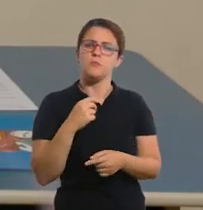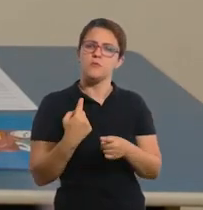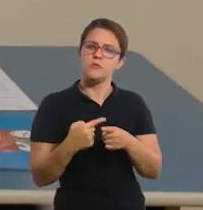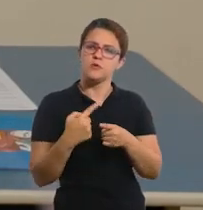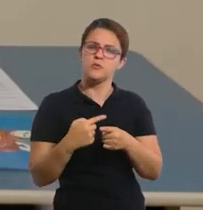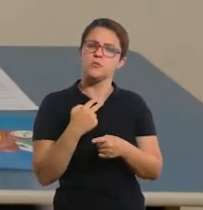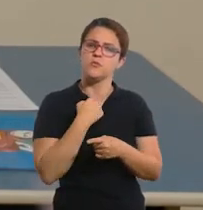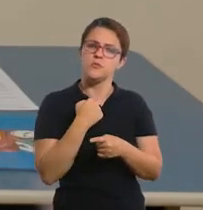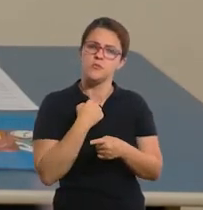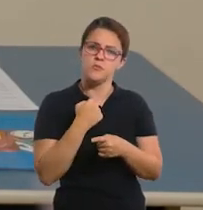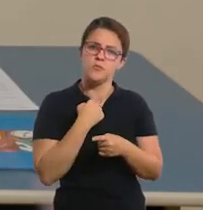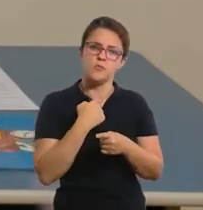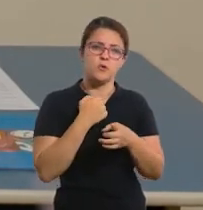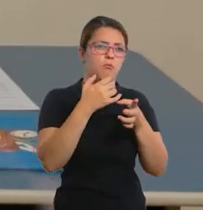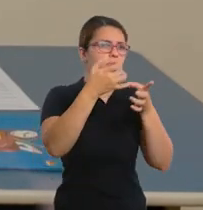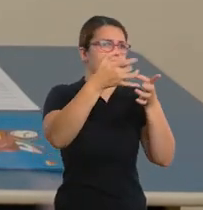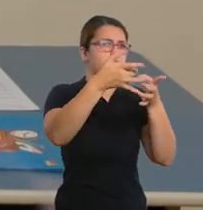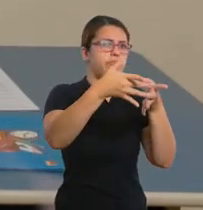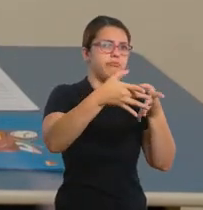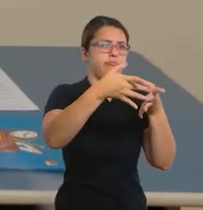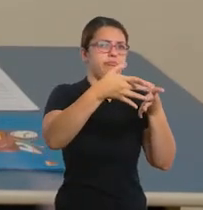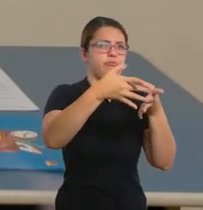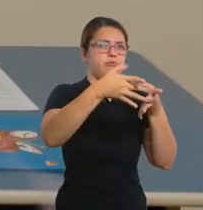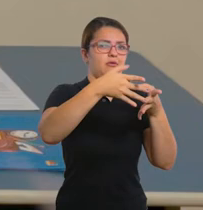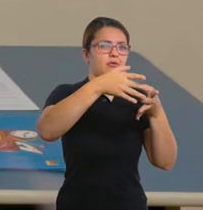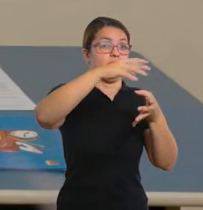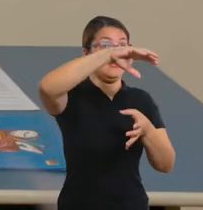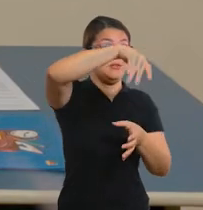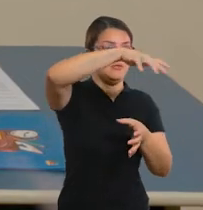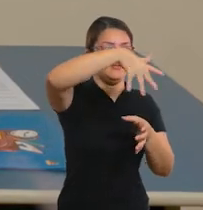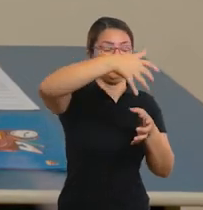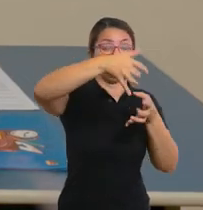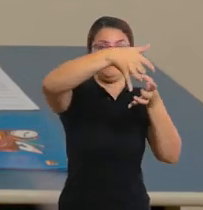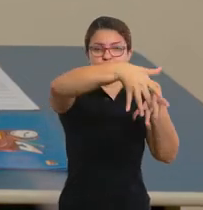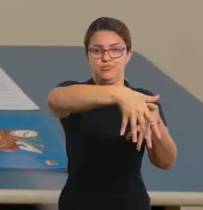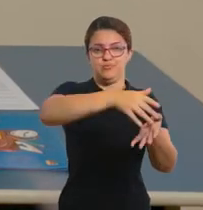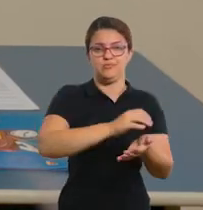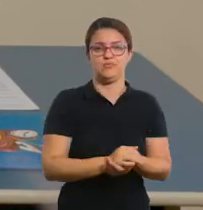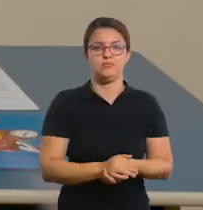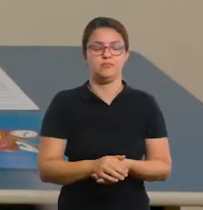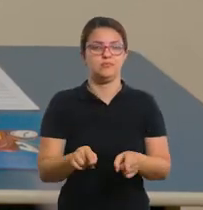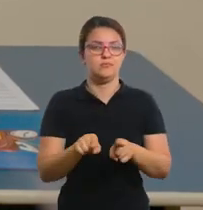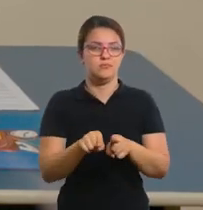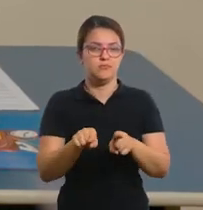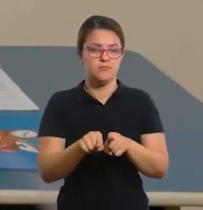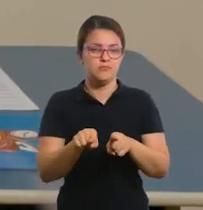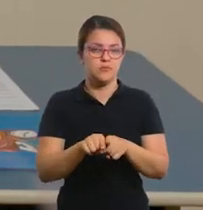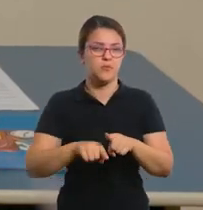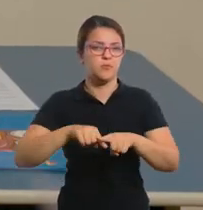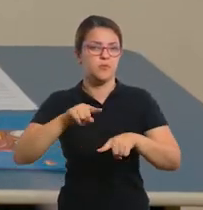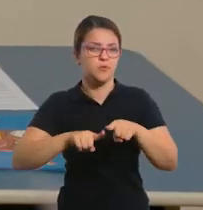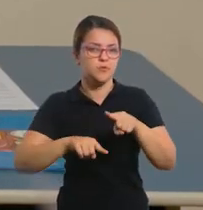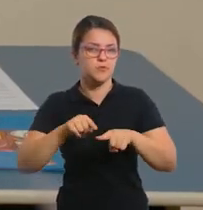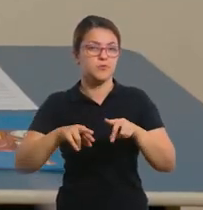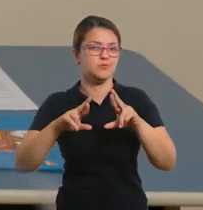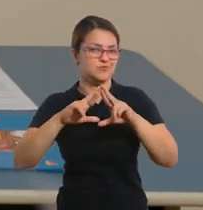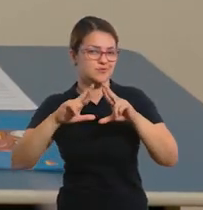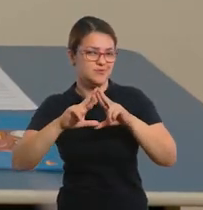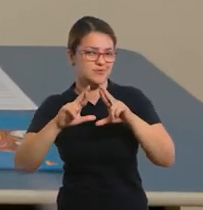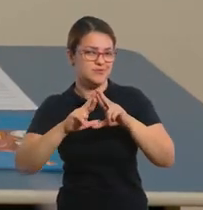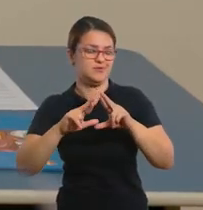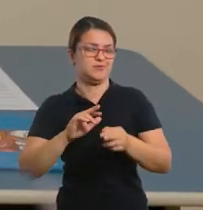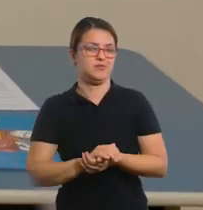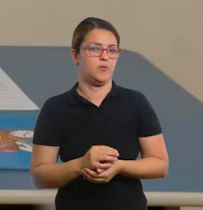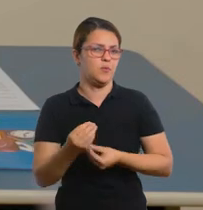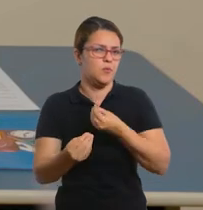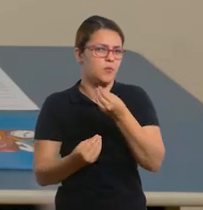cozinha na pia. Ele também fala quais produtos podem ser produzidos, tá? Reutilizando o óleo de cozinha. E ele também fala